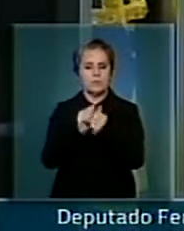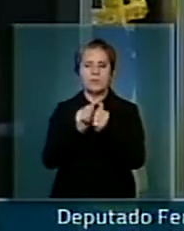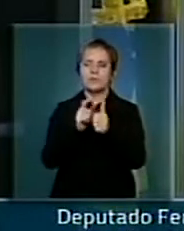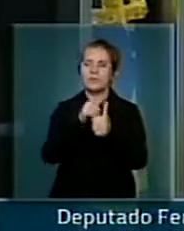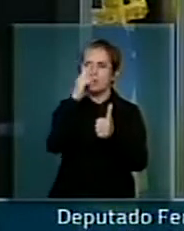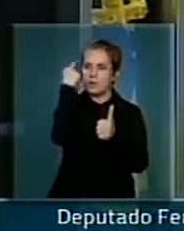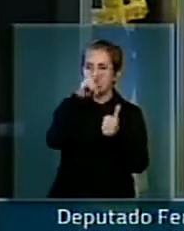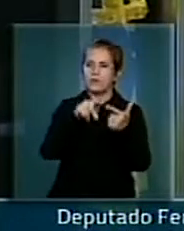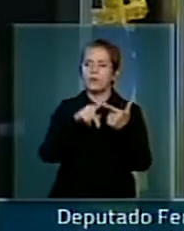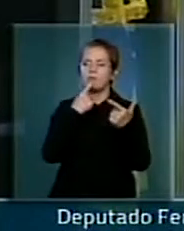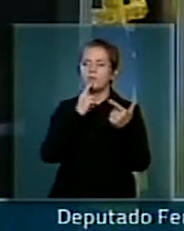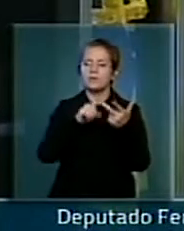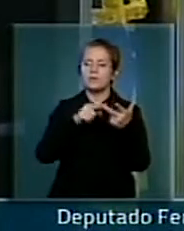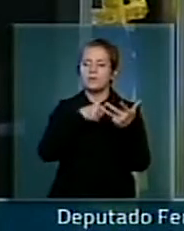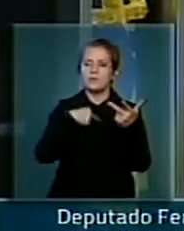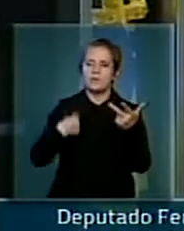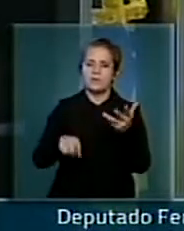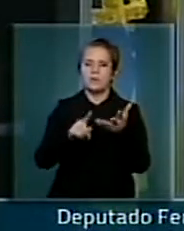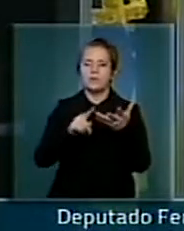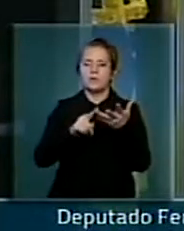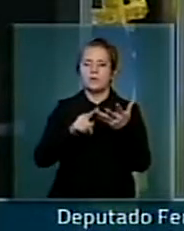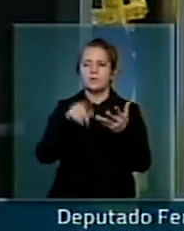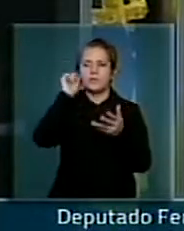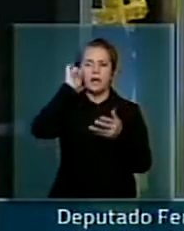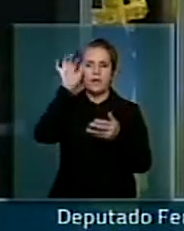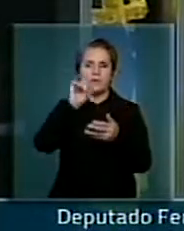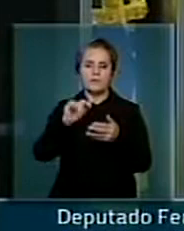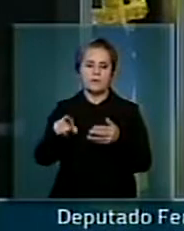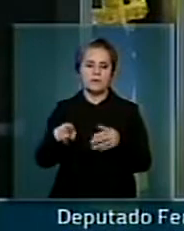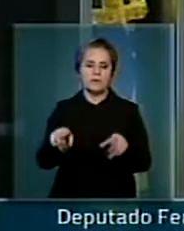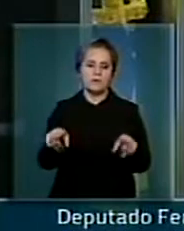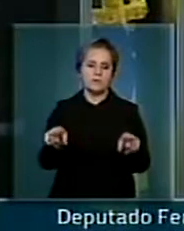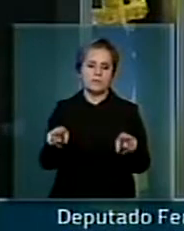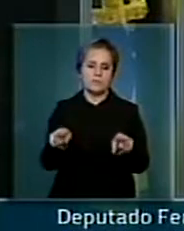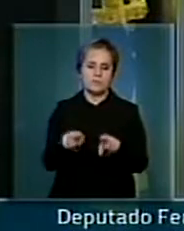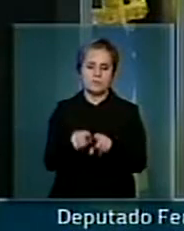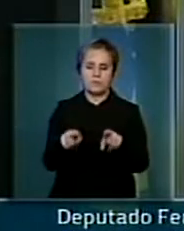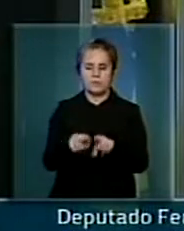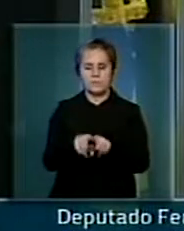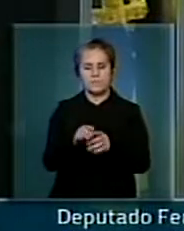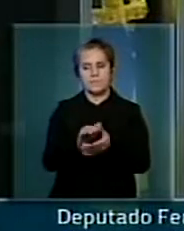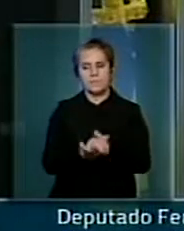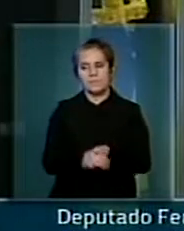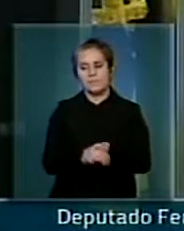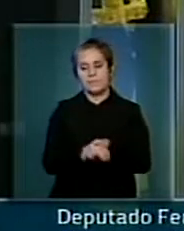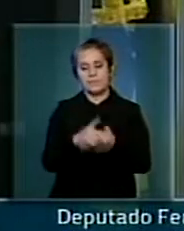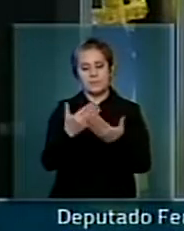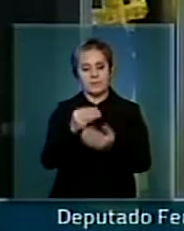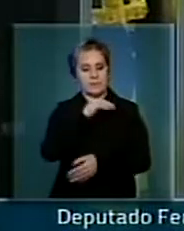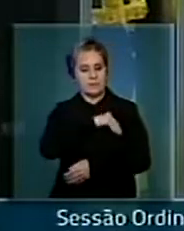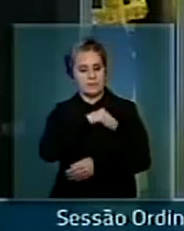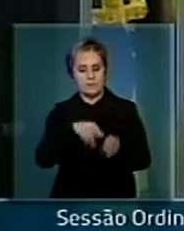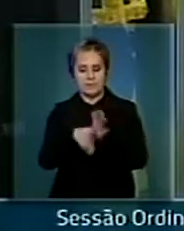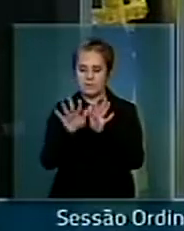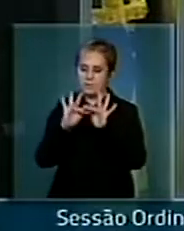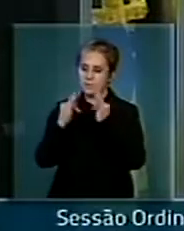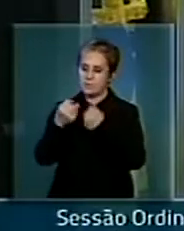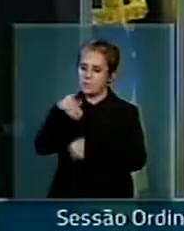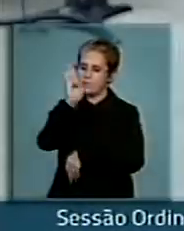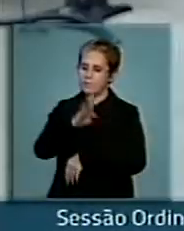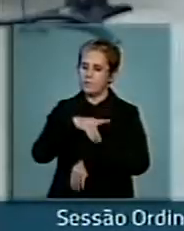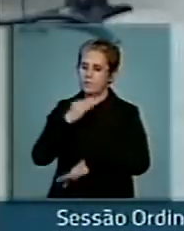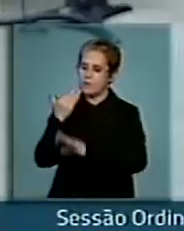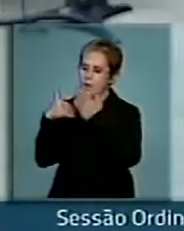a Rússia, Índia, China e África do Sul. De acordo com a pesquisa, deputado Cibá, a renda das famílias brasileiras